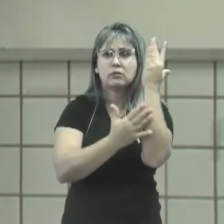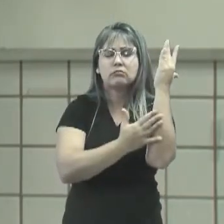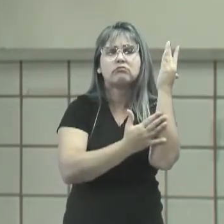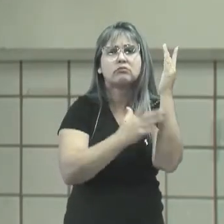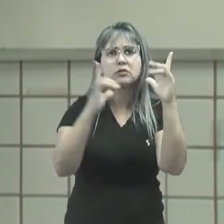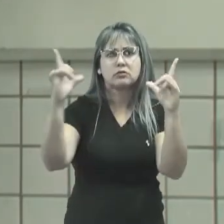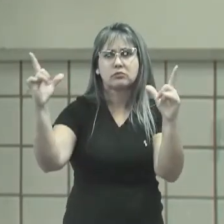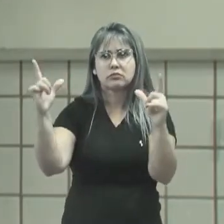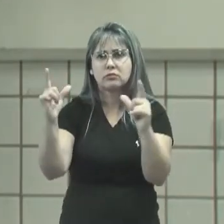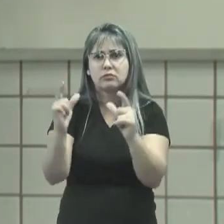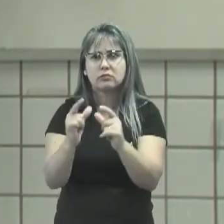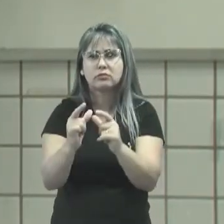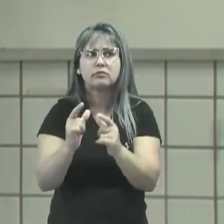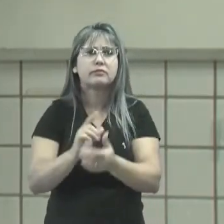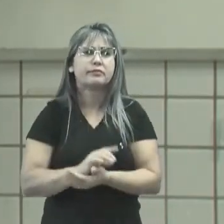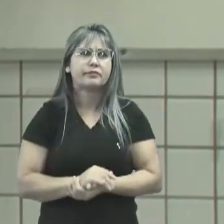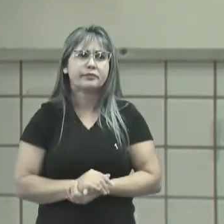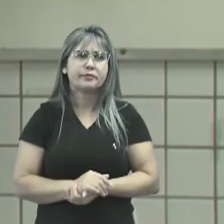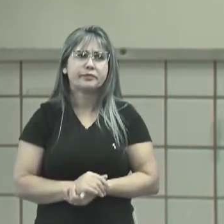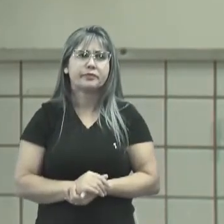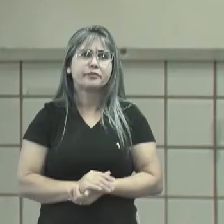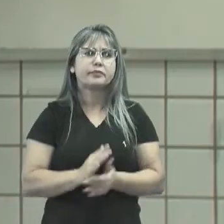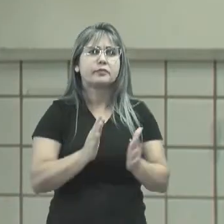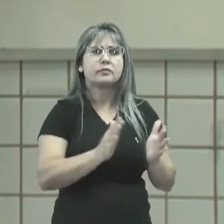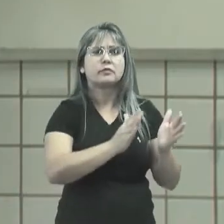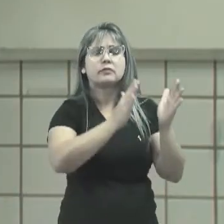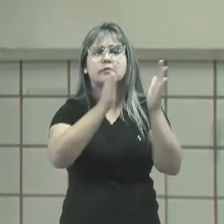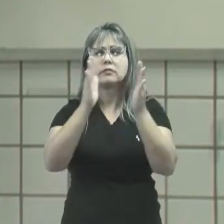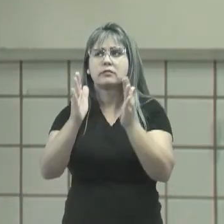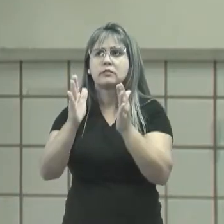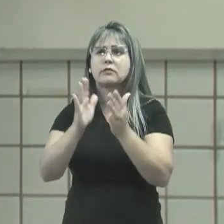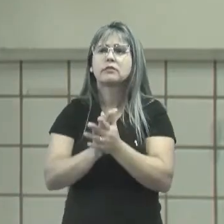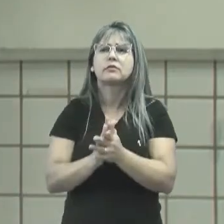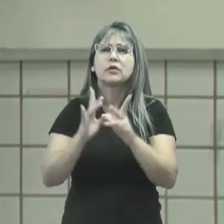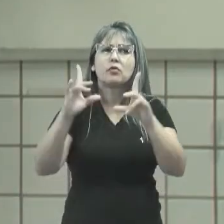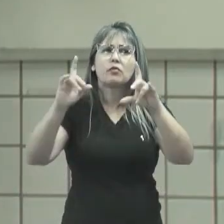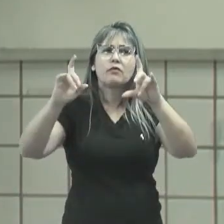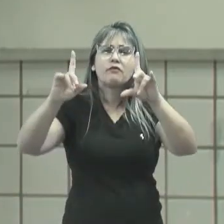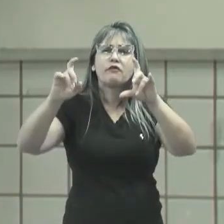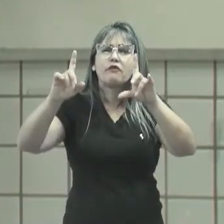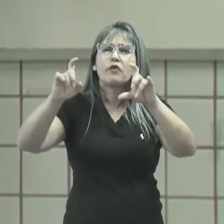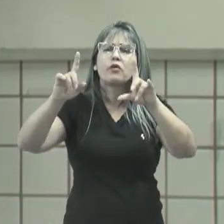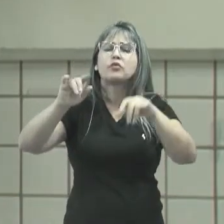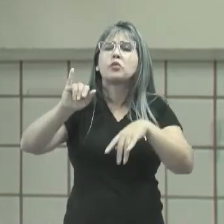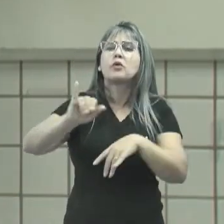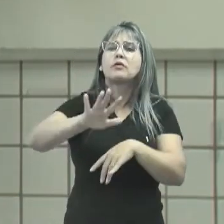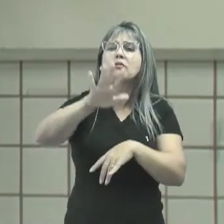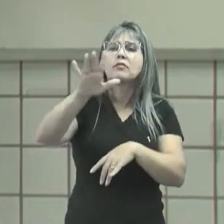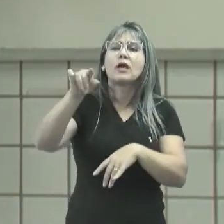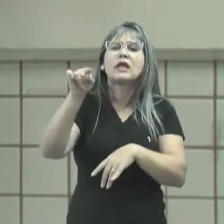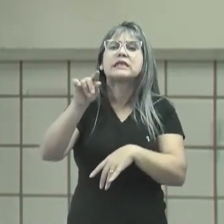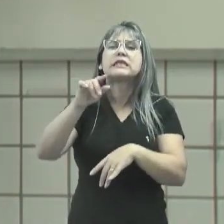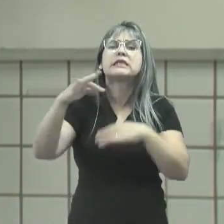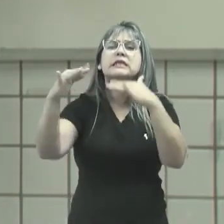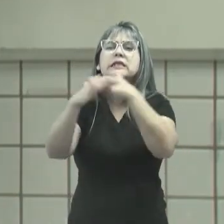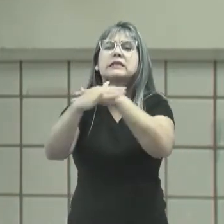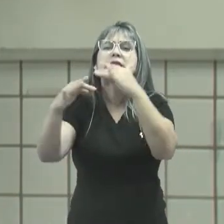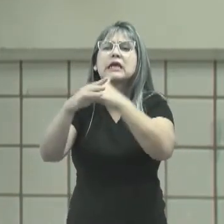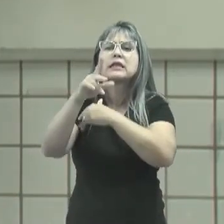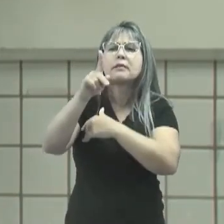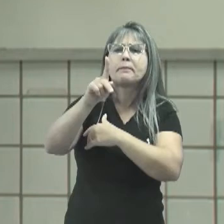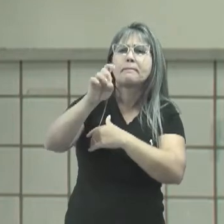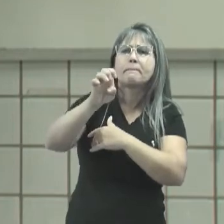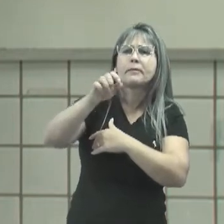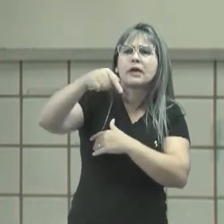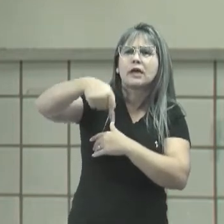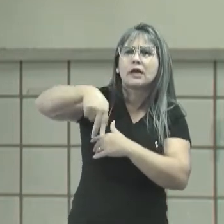Aqui ao lado, vocês veem aqui, ó, uma imagem da cidade de Pequim. Então, pessoas usando máscaras aí, e não é por conta